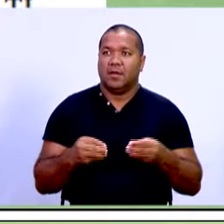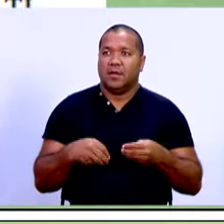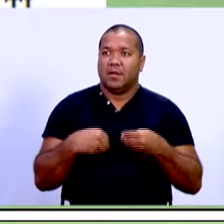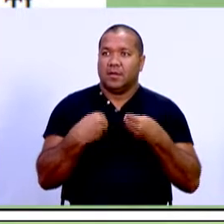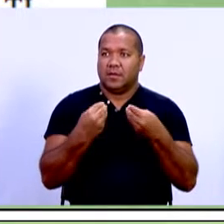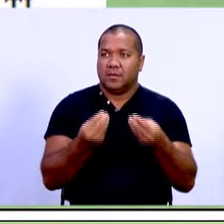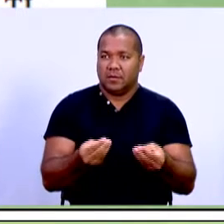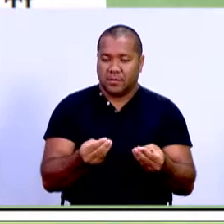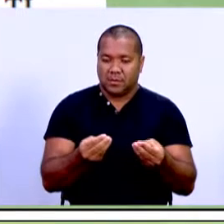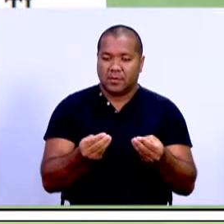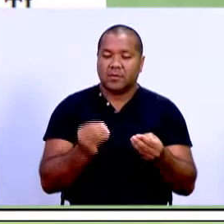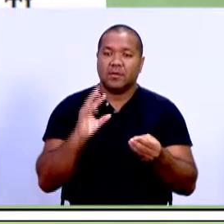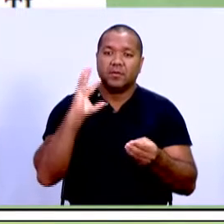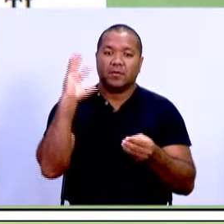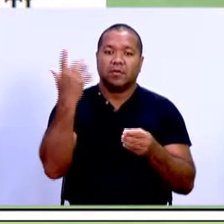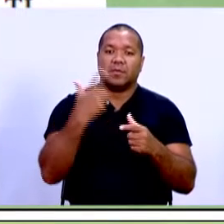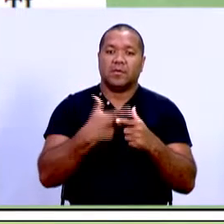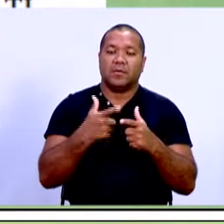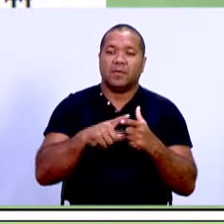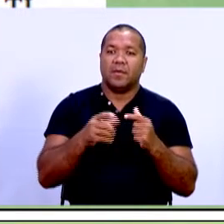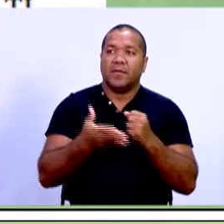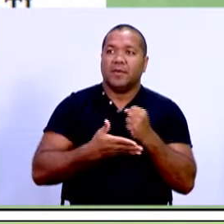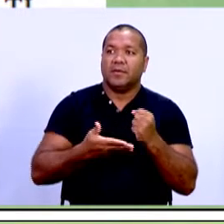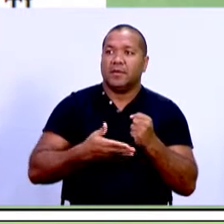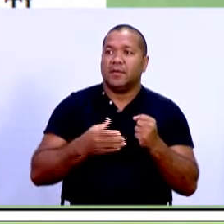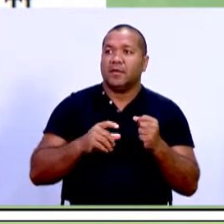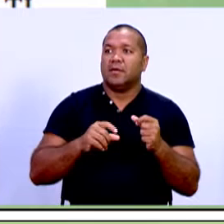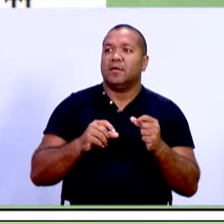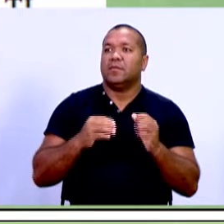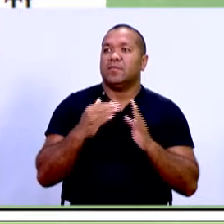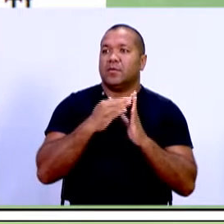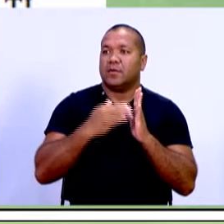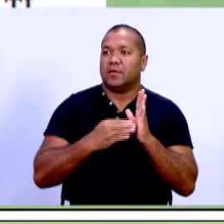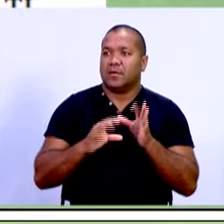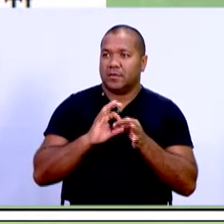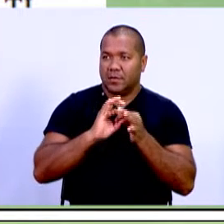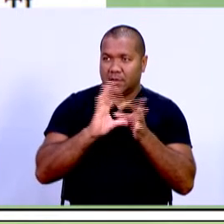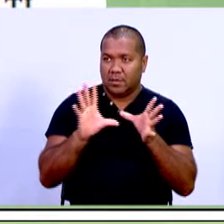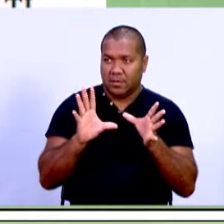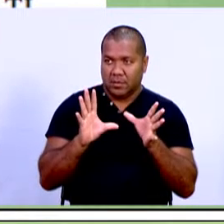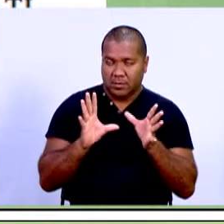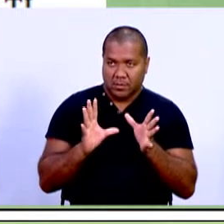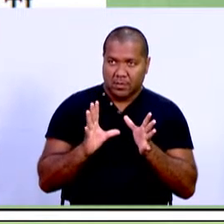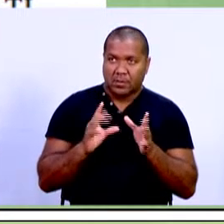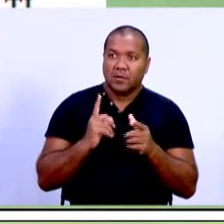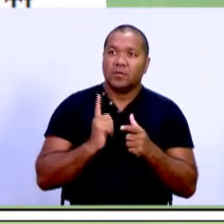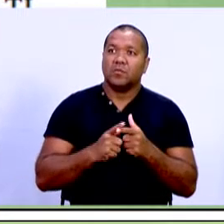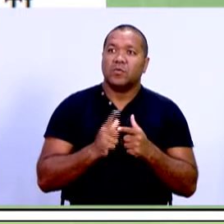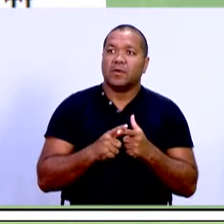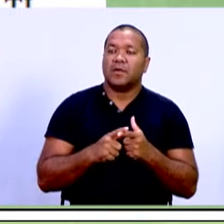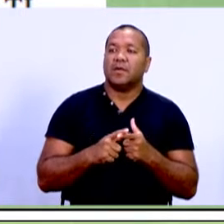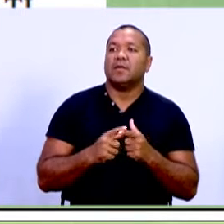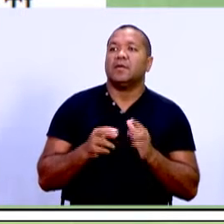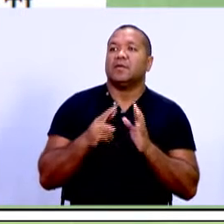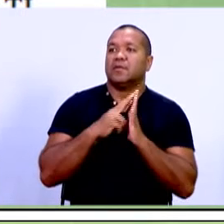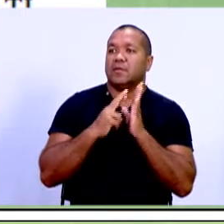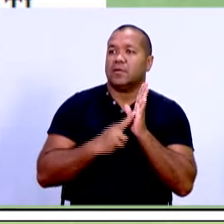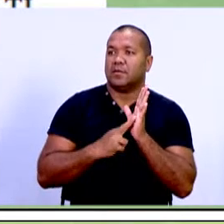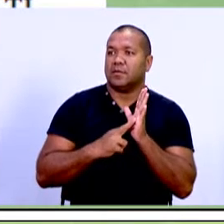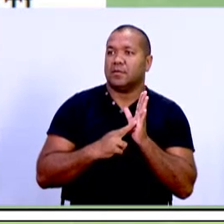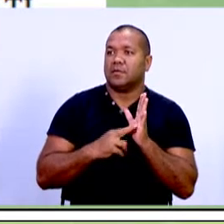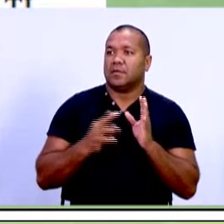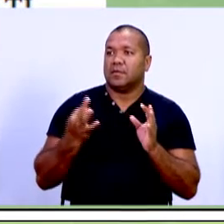de soluções de TI baseadas em software livre. Isso porque é um padrão tecnológico do